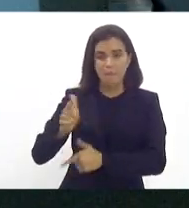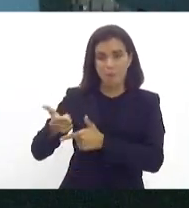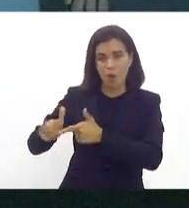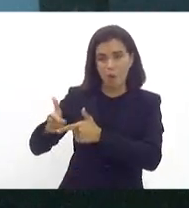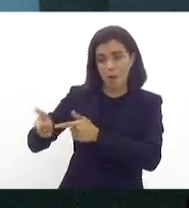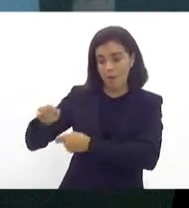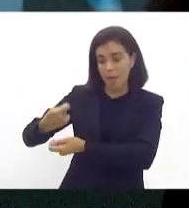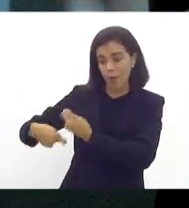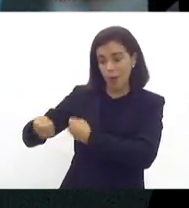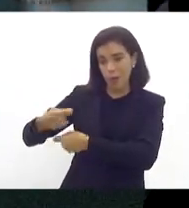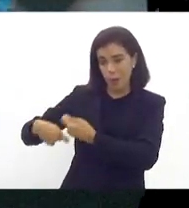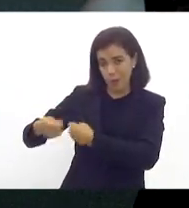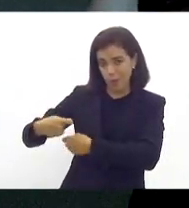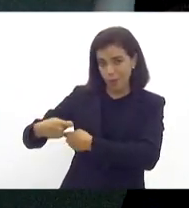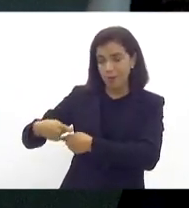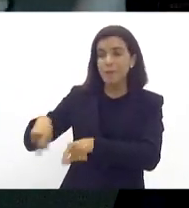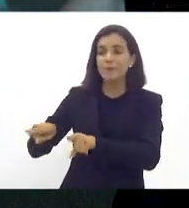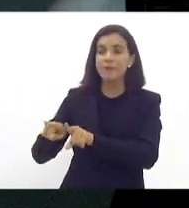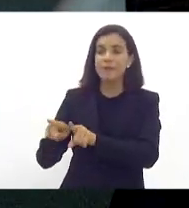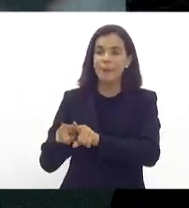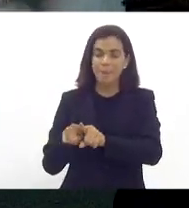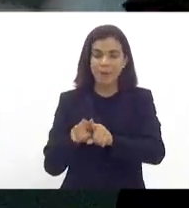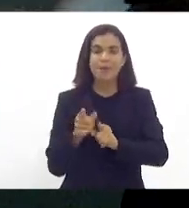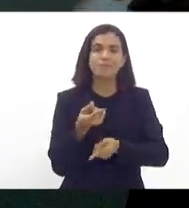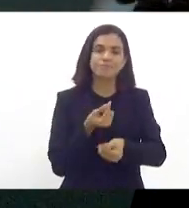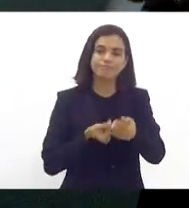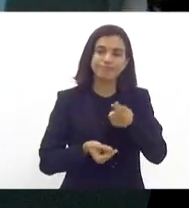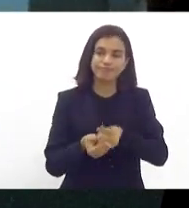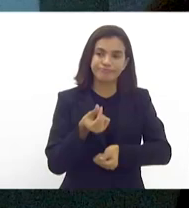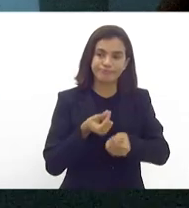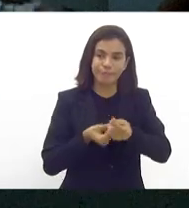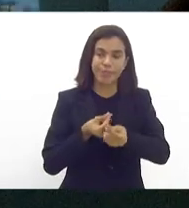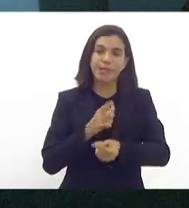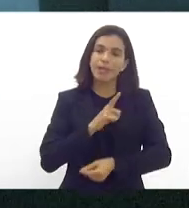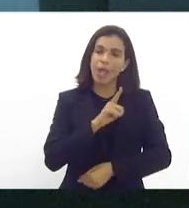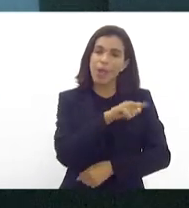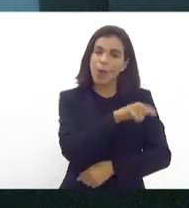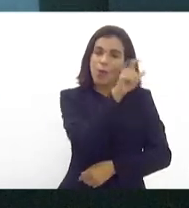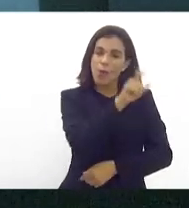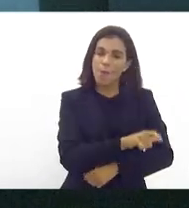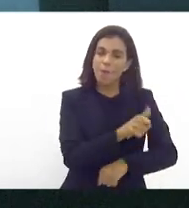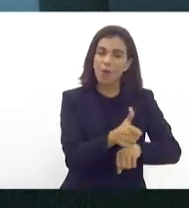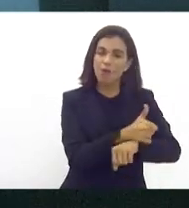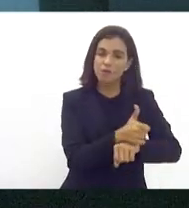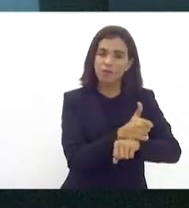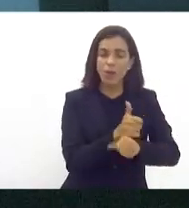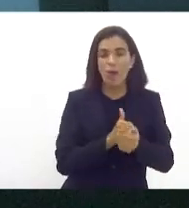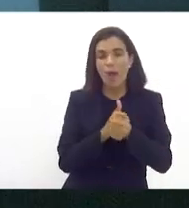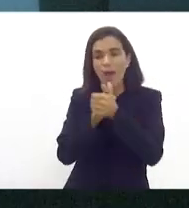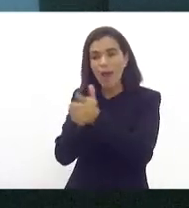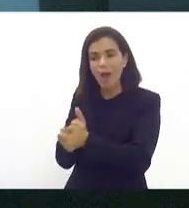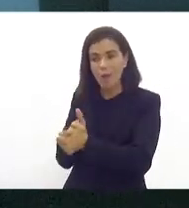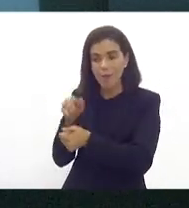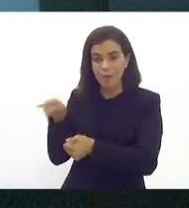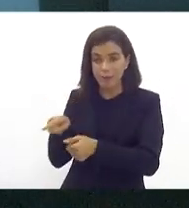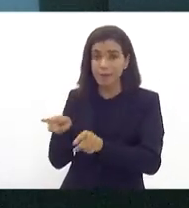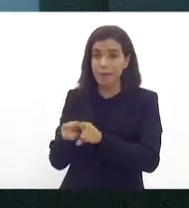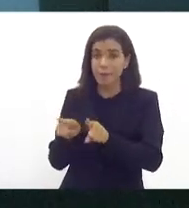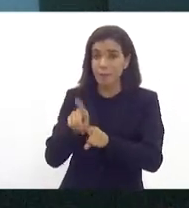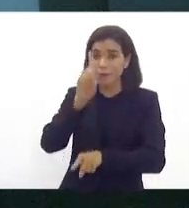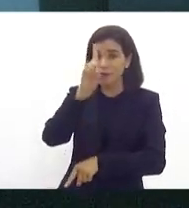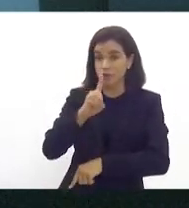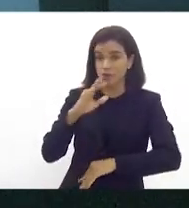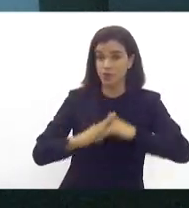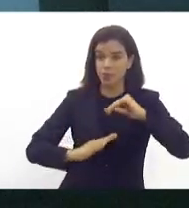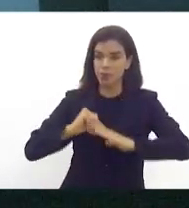econômico financeiros e há um agente econômico financeiro acompanhando a atuação daquela operadora e há um um agente um diretor